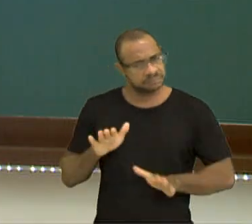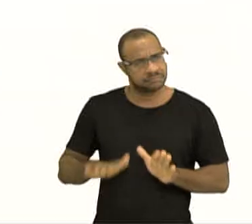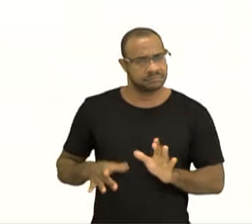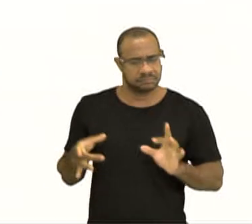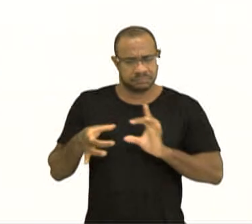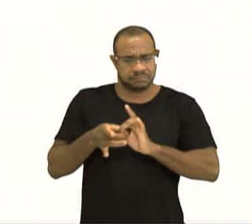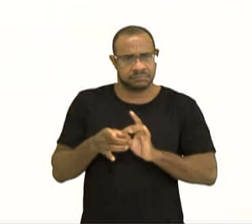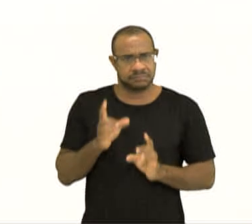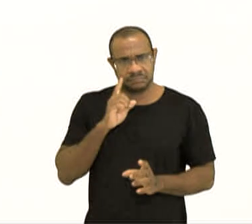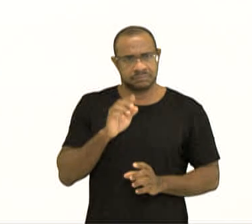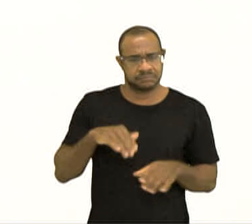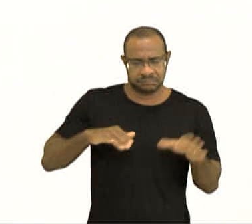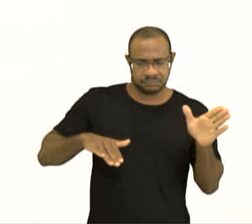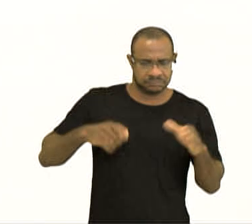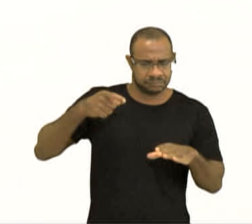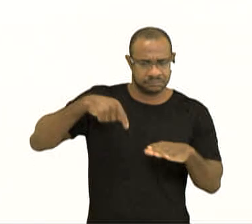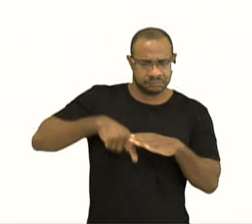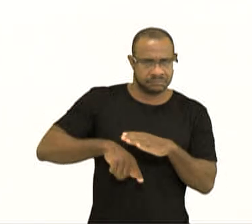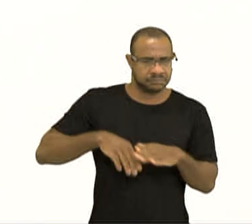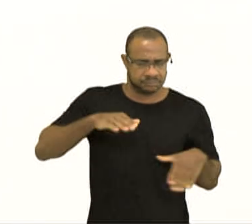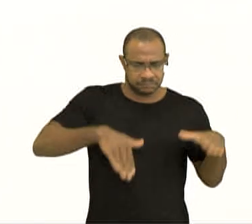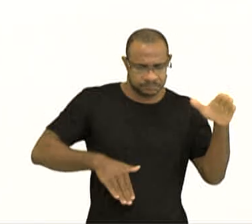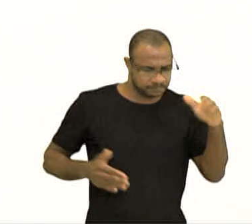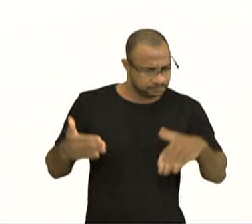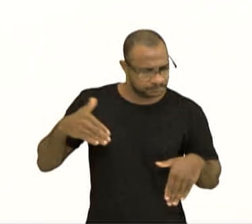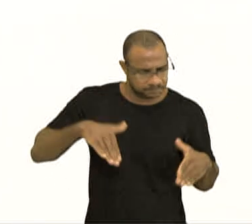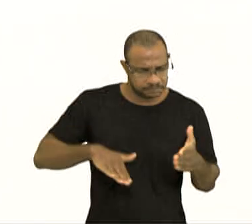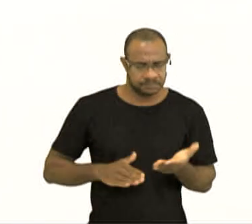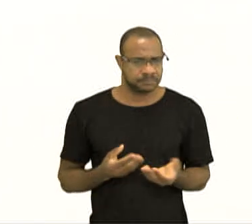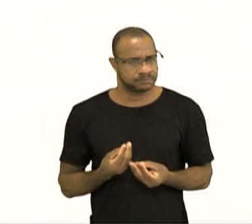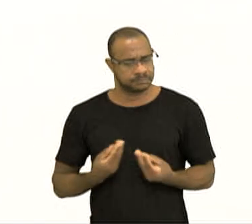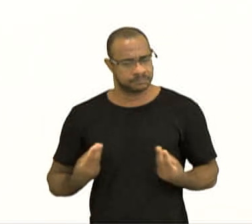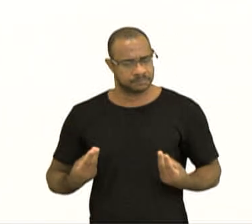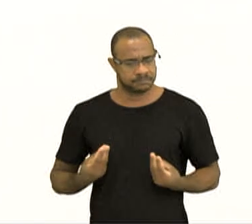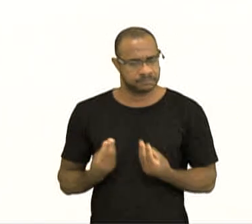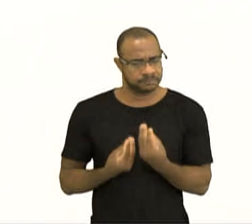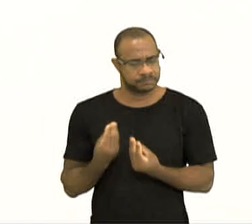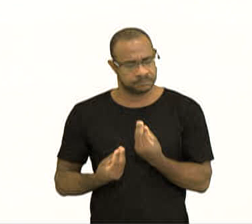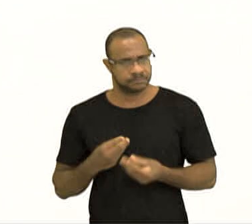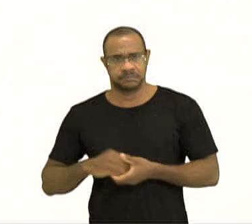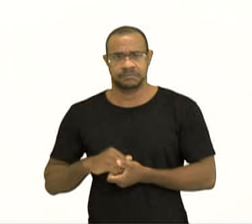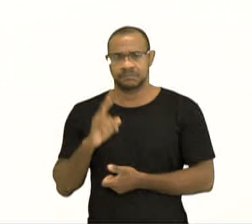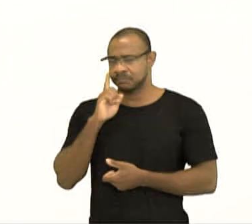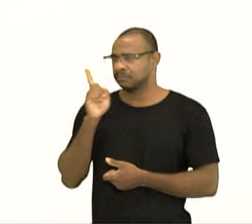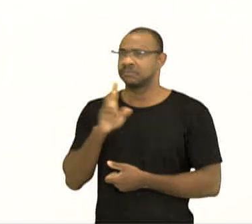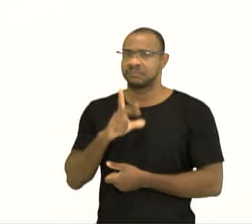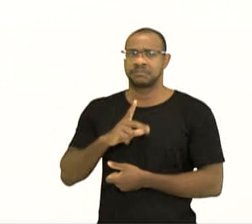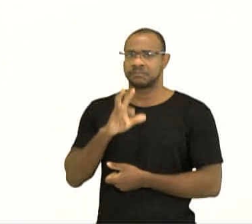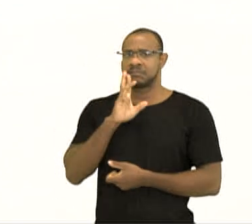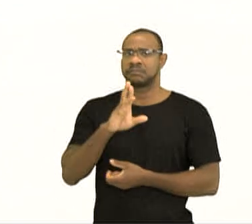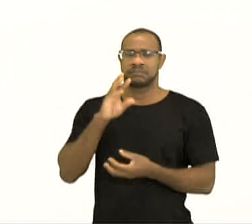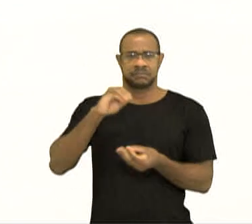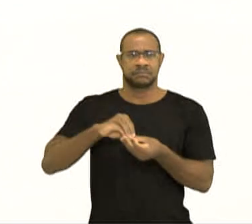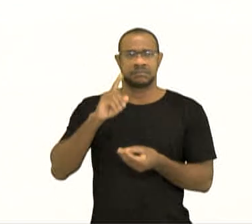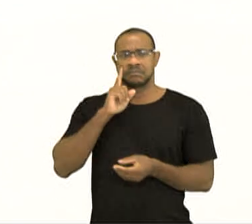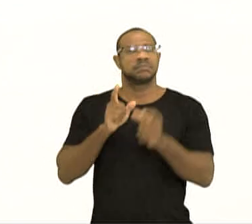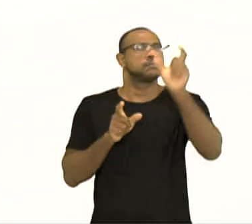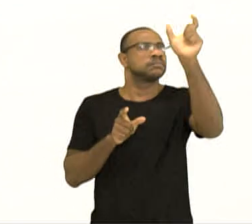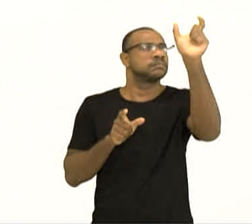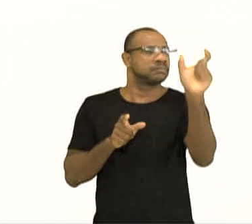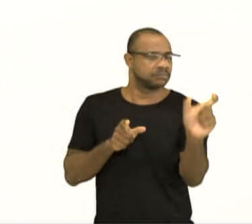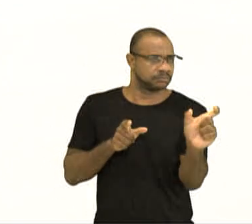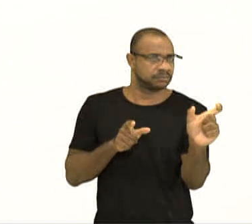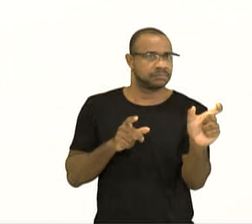verbo mergulhar. Então você já conseguiria chegar a alguma conclusão, tá bom? Então aqui são as respostas. Ó, atenção para a pronúncia,